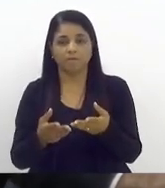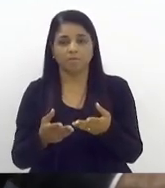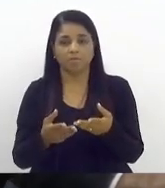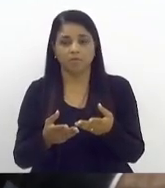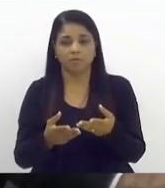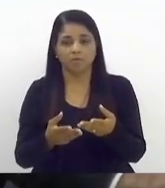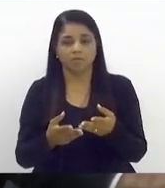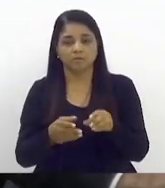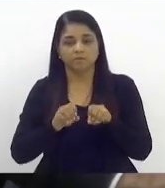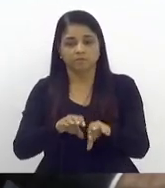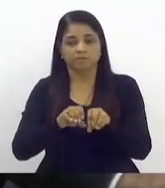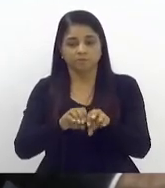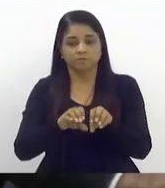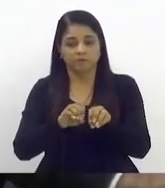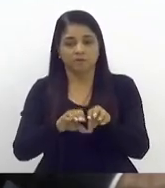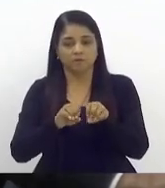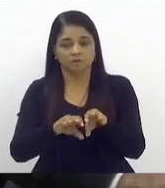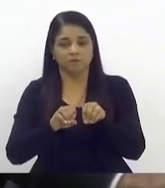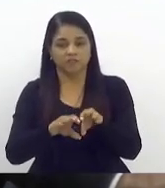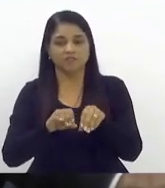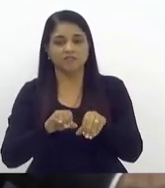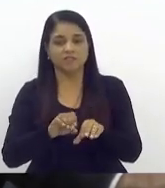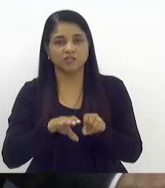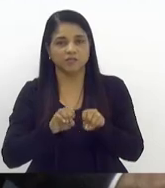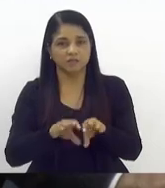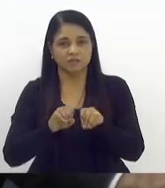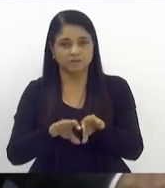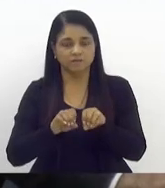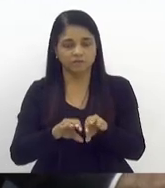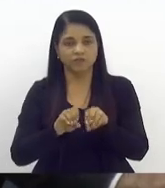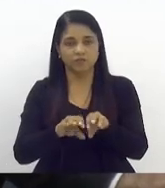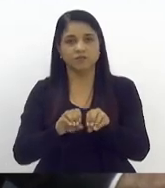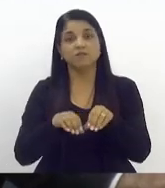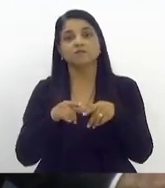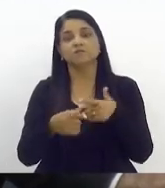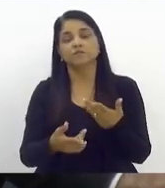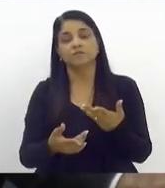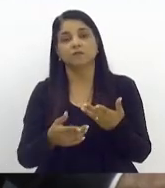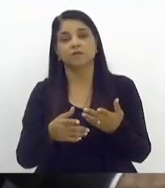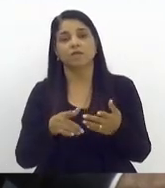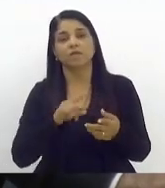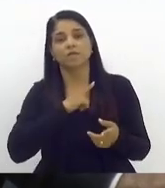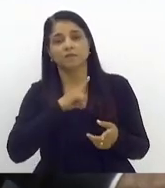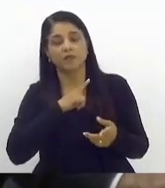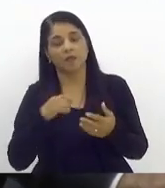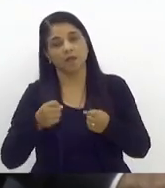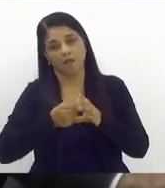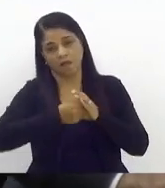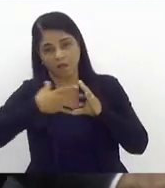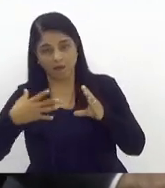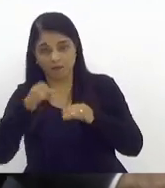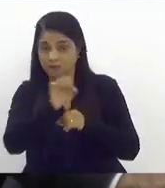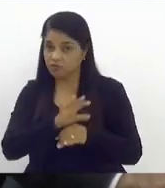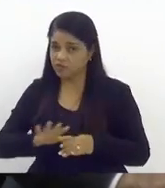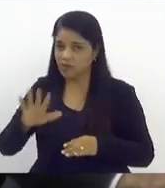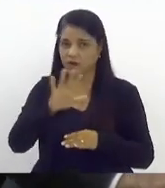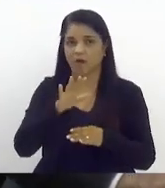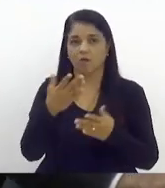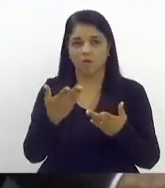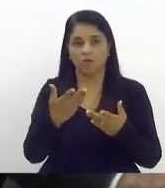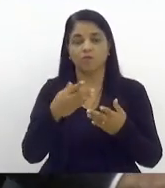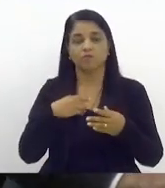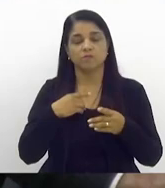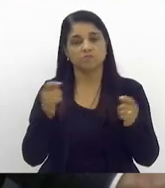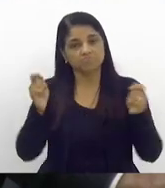já uma jurisprudência bastante consolidada, embora nenhuma delas ainda de caráter geral, mas que vai no sentido